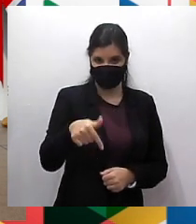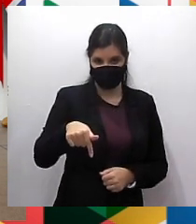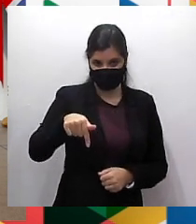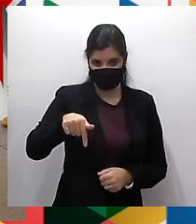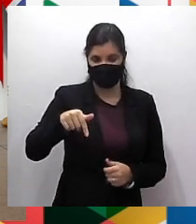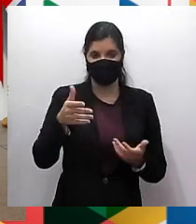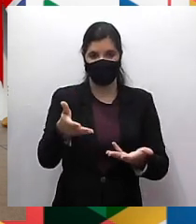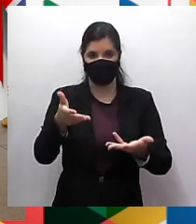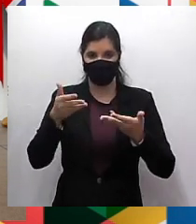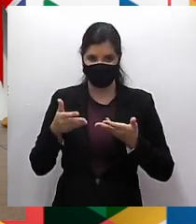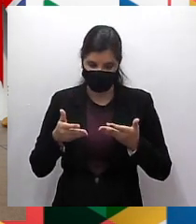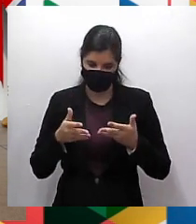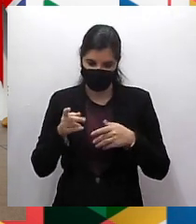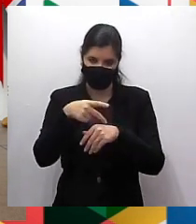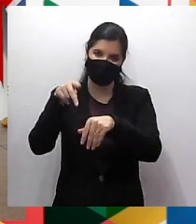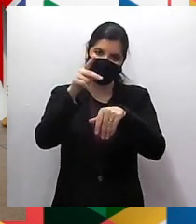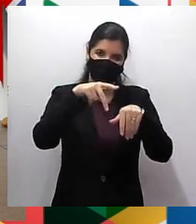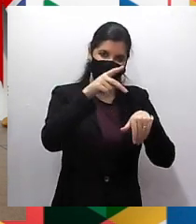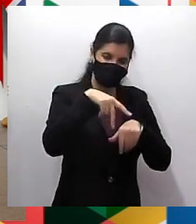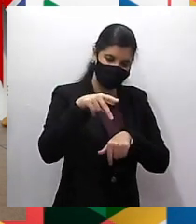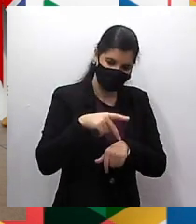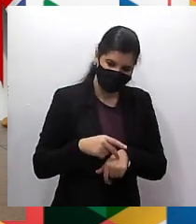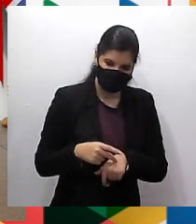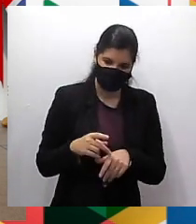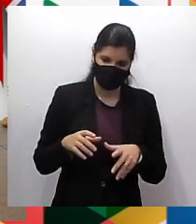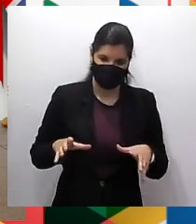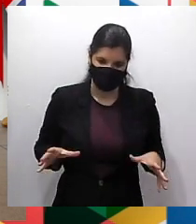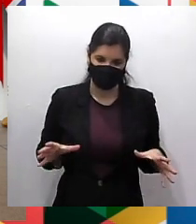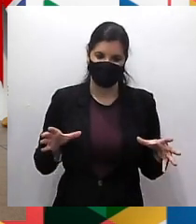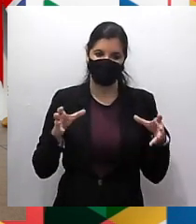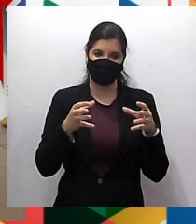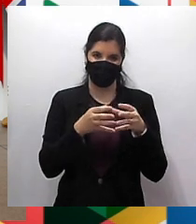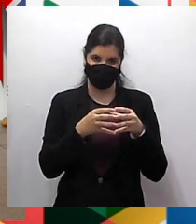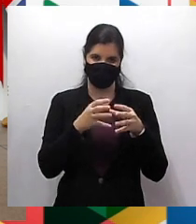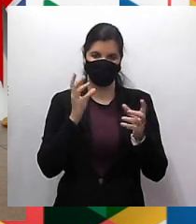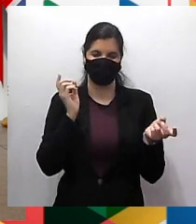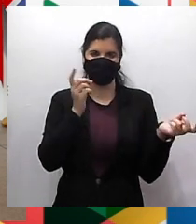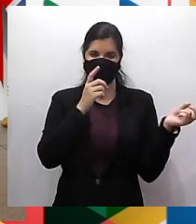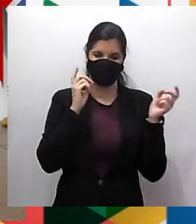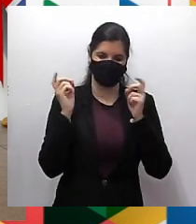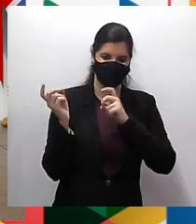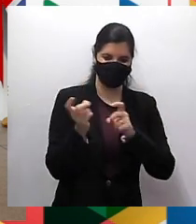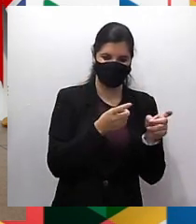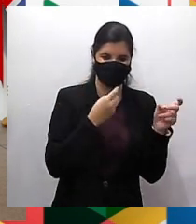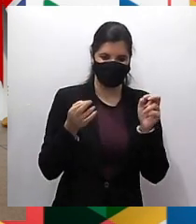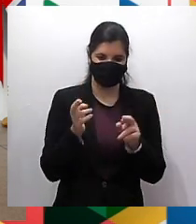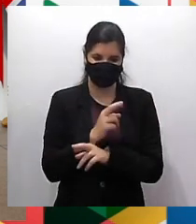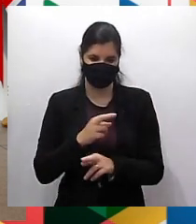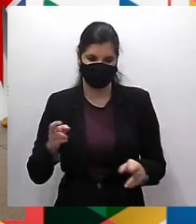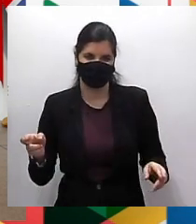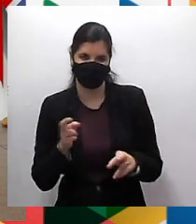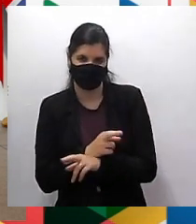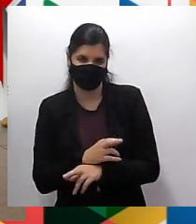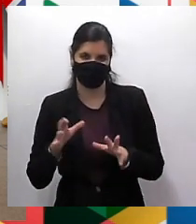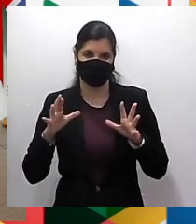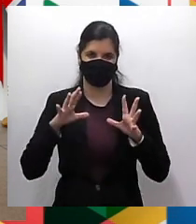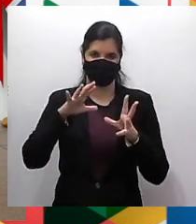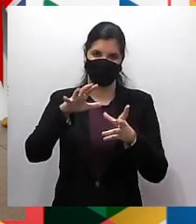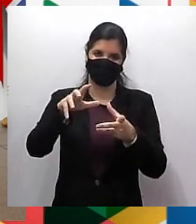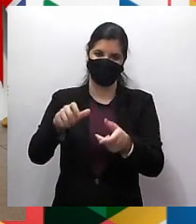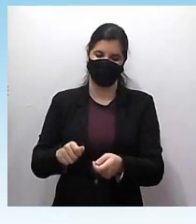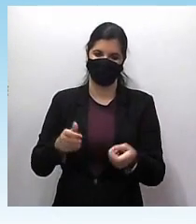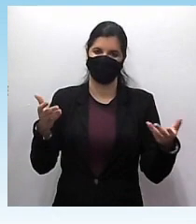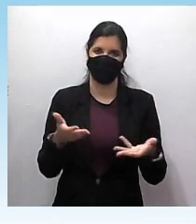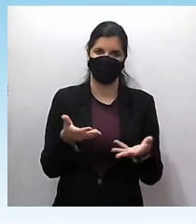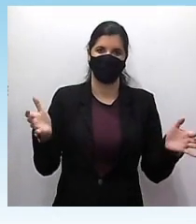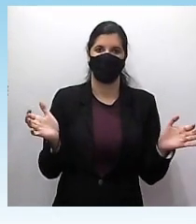BRICS e mais alguns outros países semiperiféricos para formar uma cúpula de diálogos sobre as relações e as coisas do mundo. Então